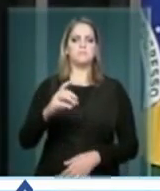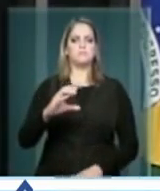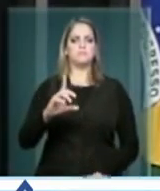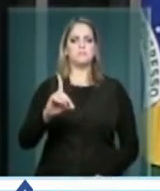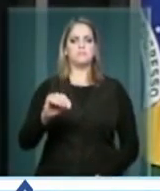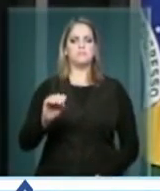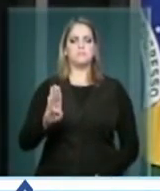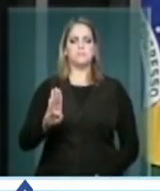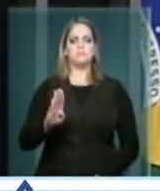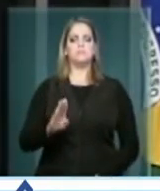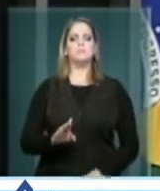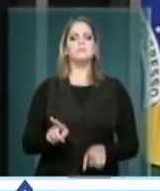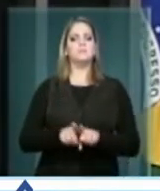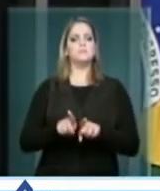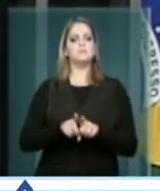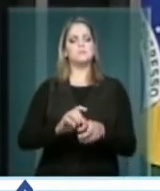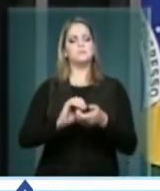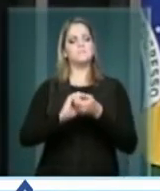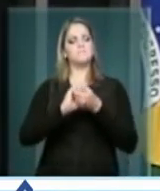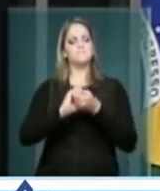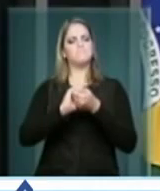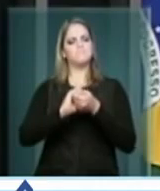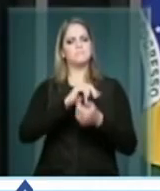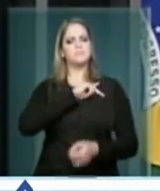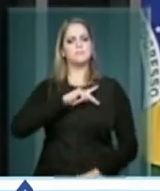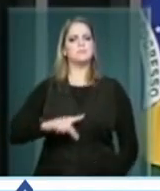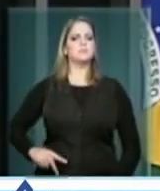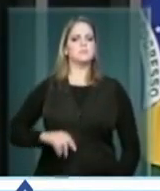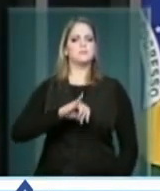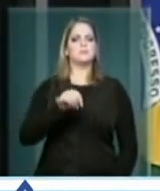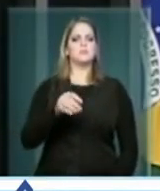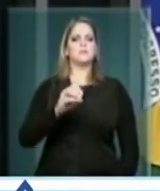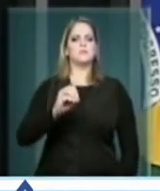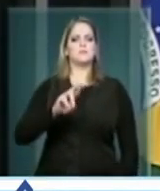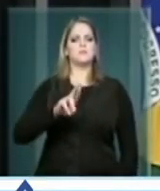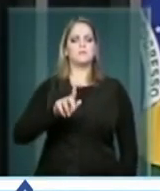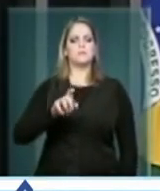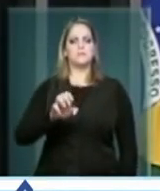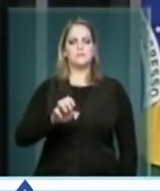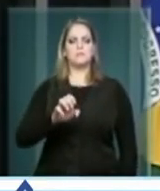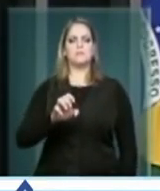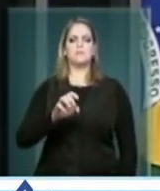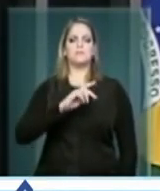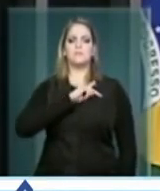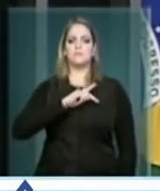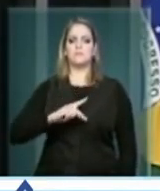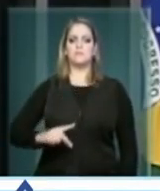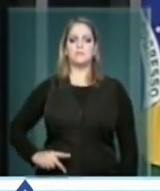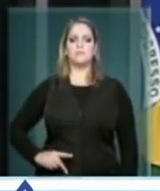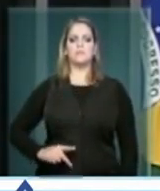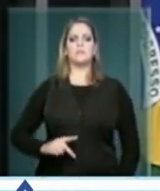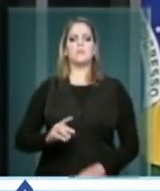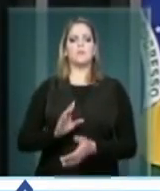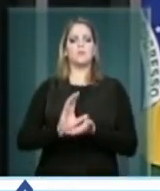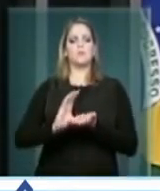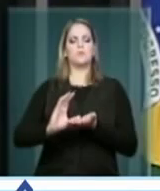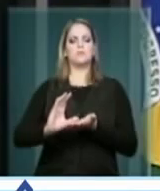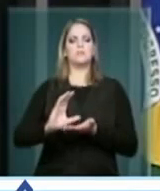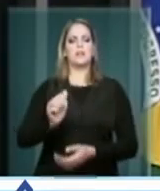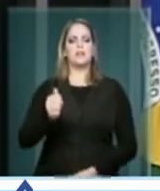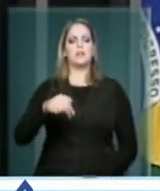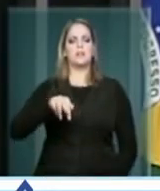queria saudar de forma particular tanto o presidente Jorge César Costa, que preside o Conselho Executivo da